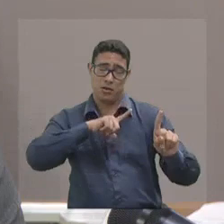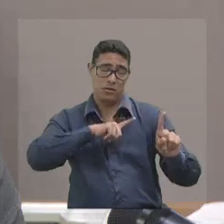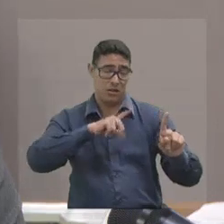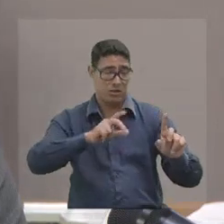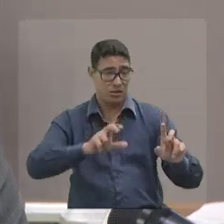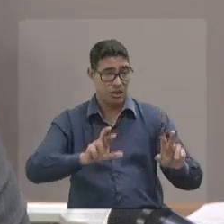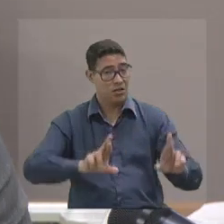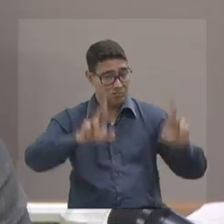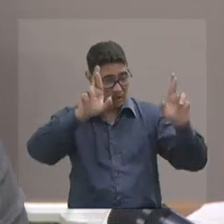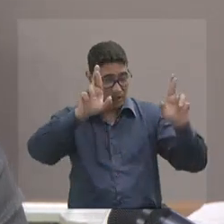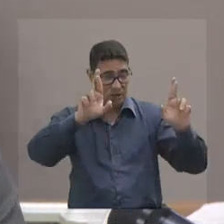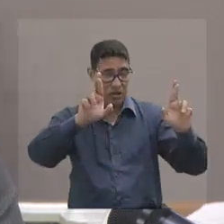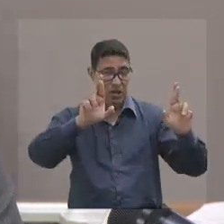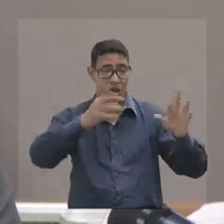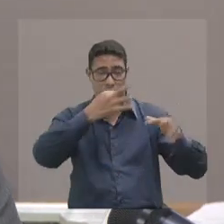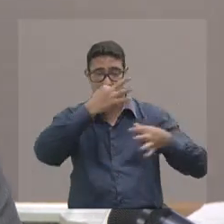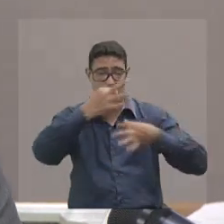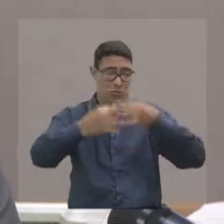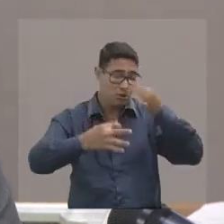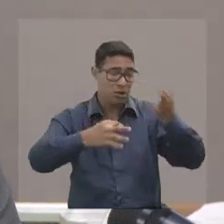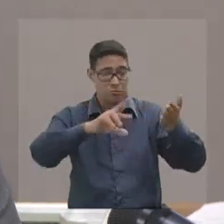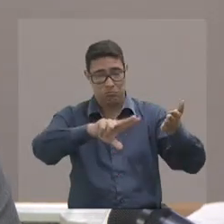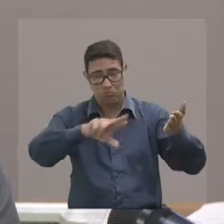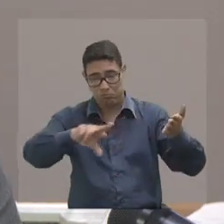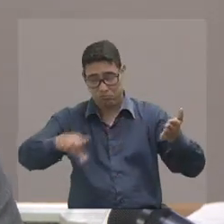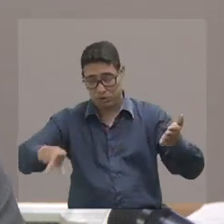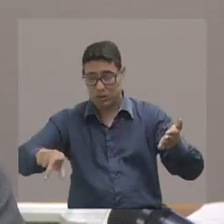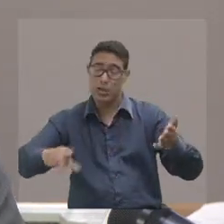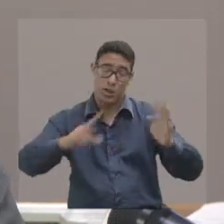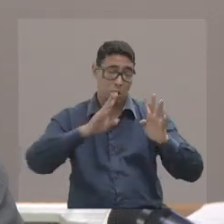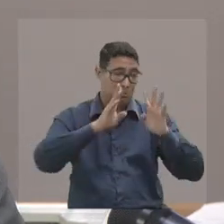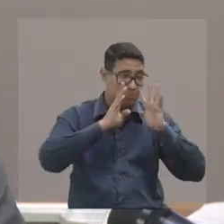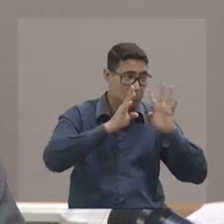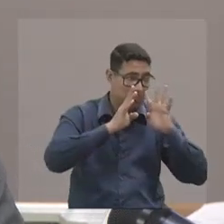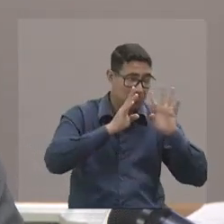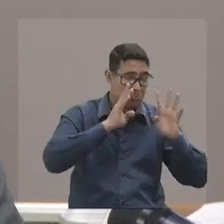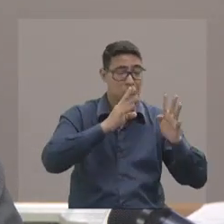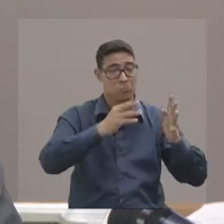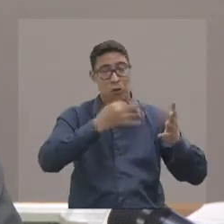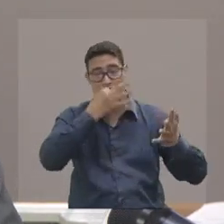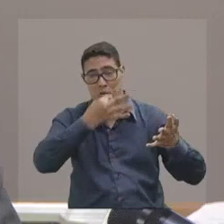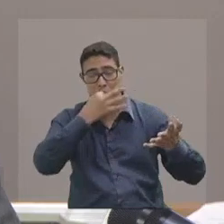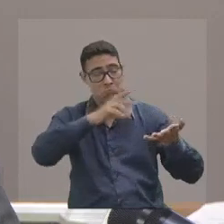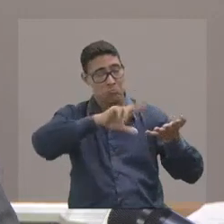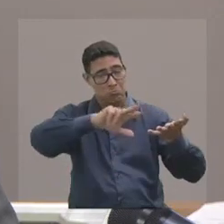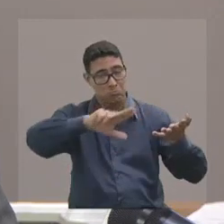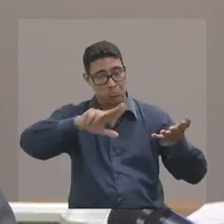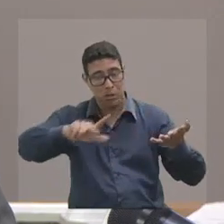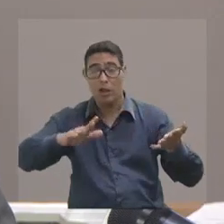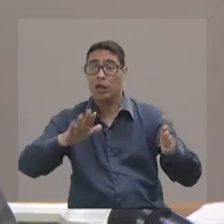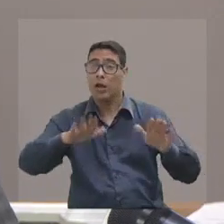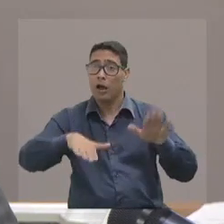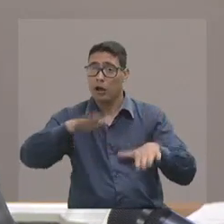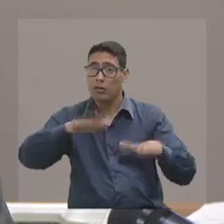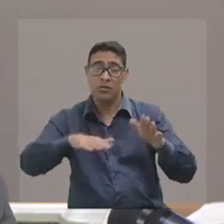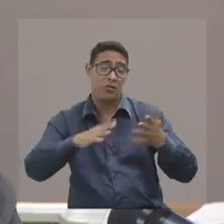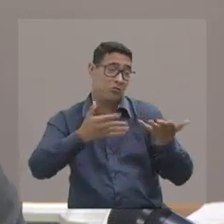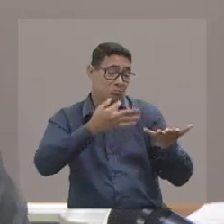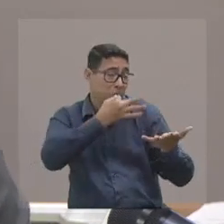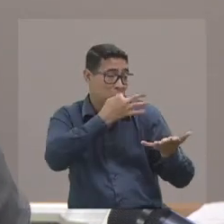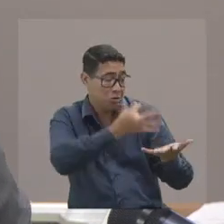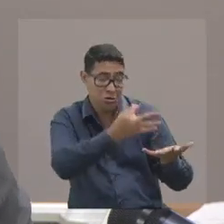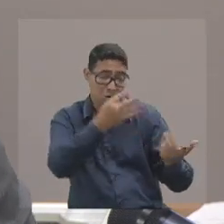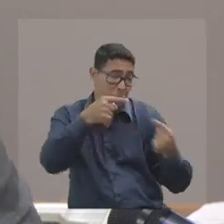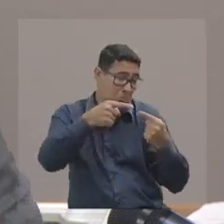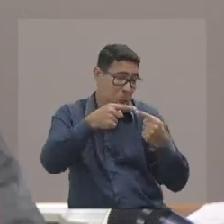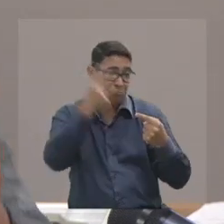diversa escuta a opinião diversas e muitas vezes opiniões que são desacordo com sua